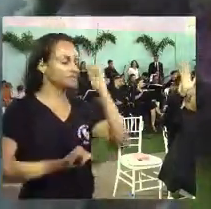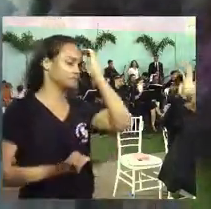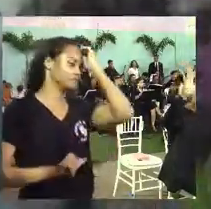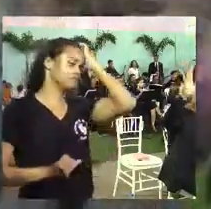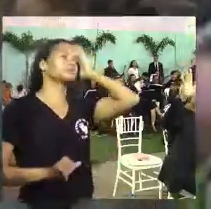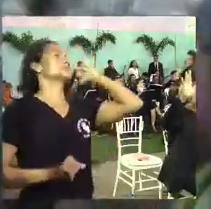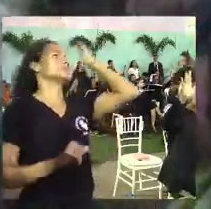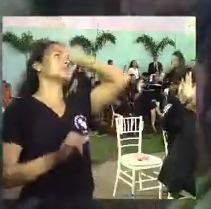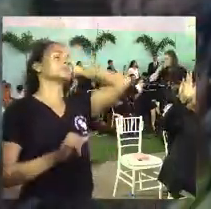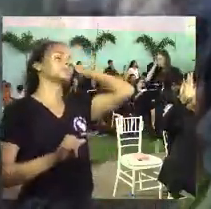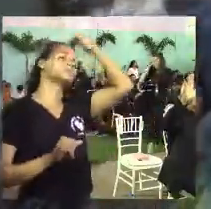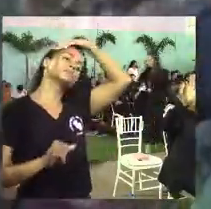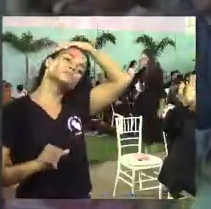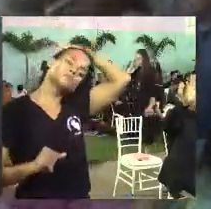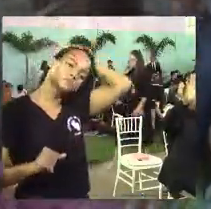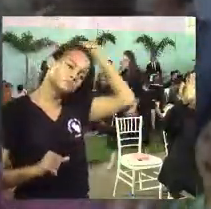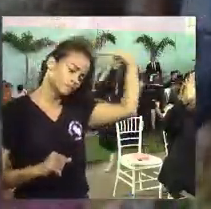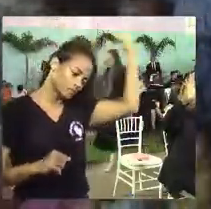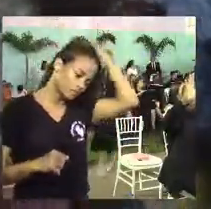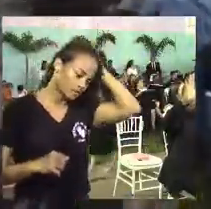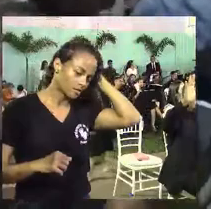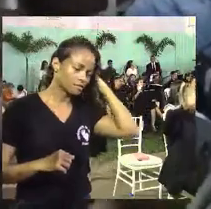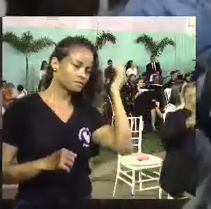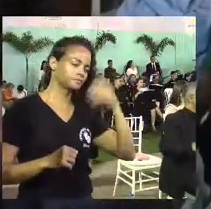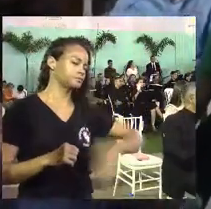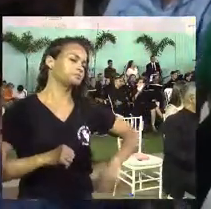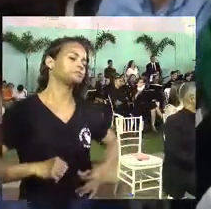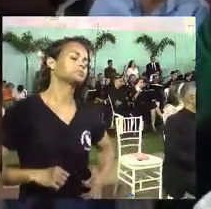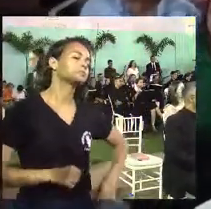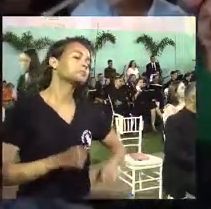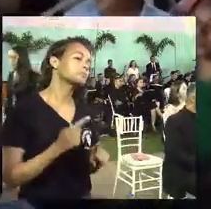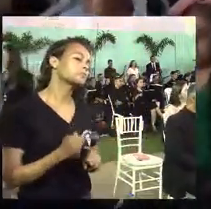Porque Ele Vive porque